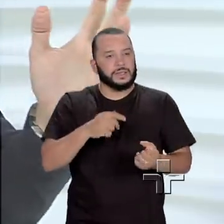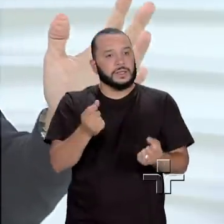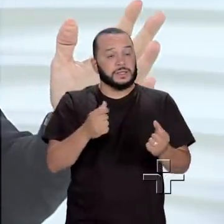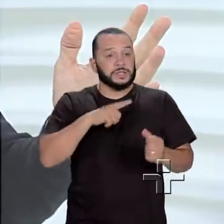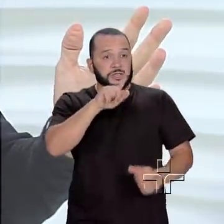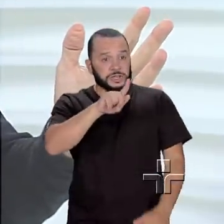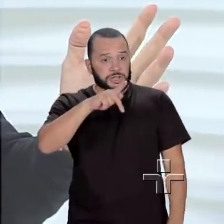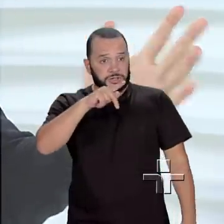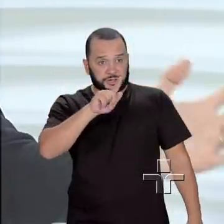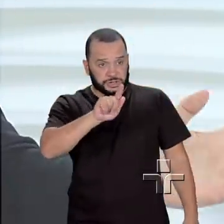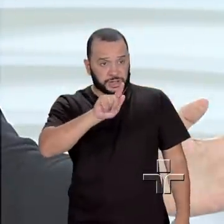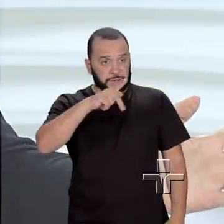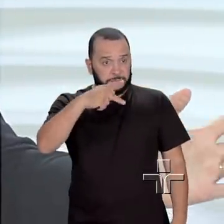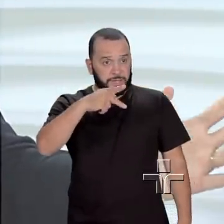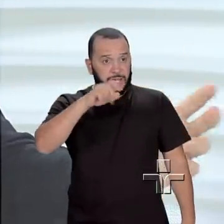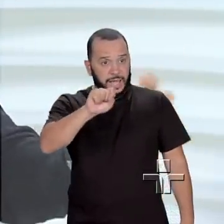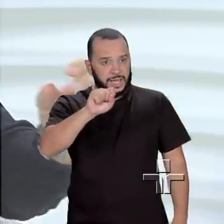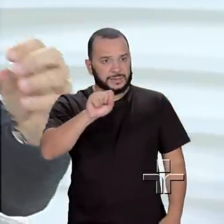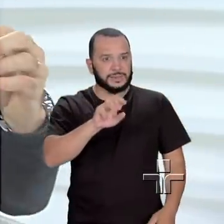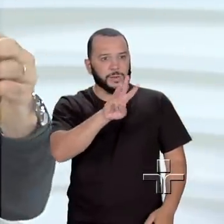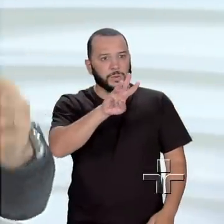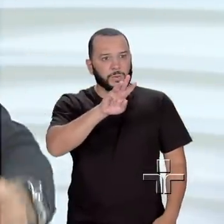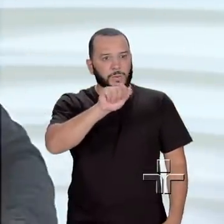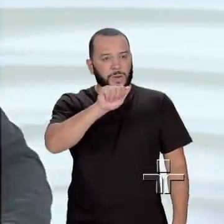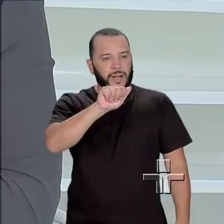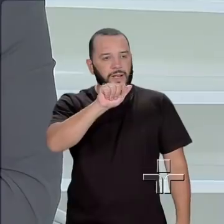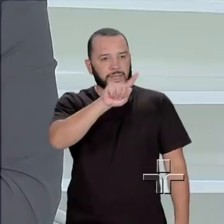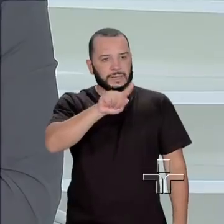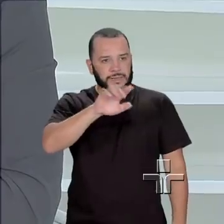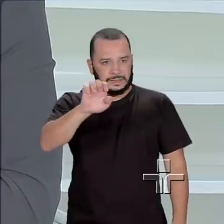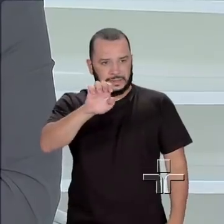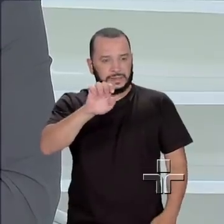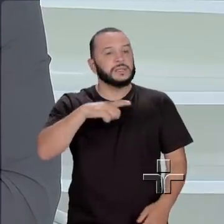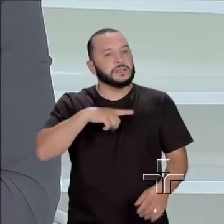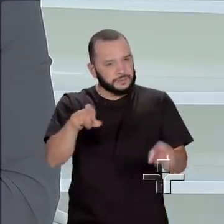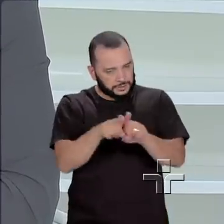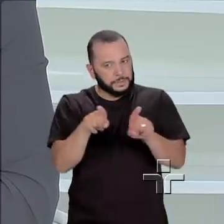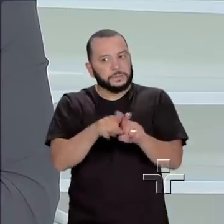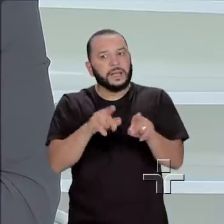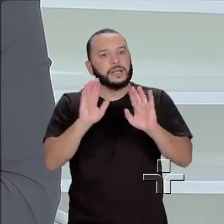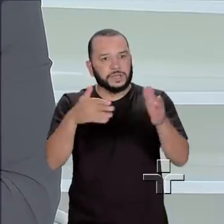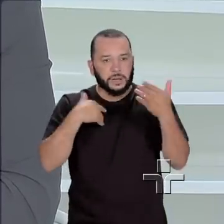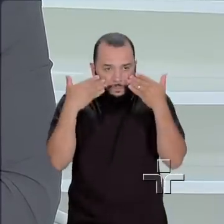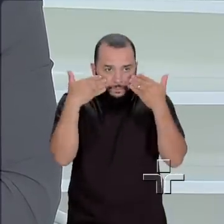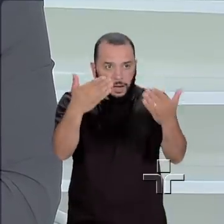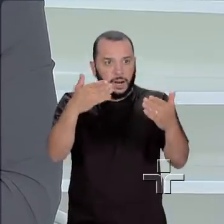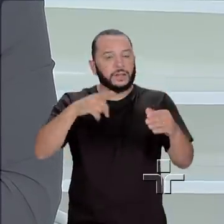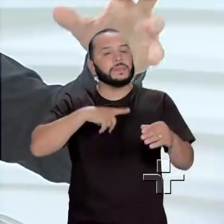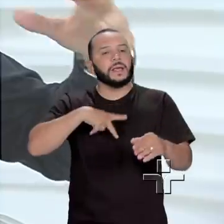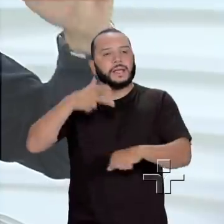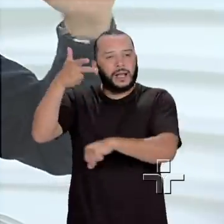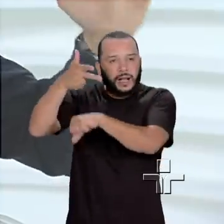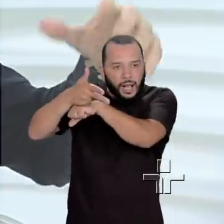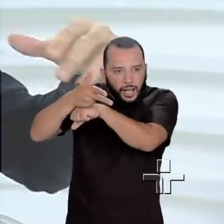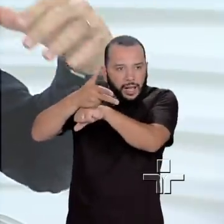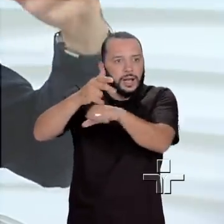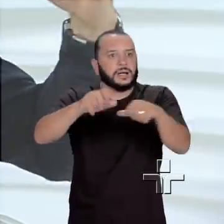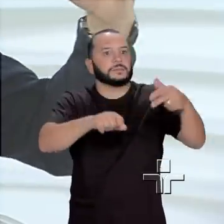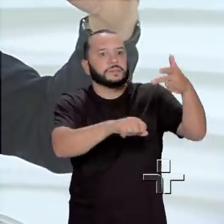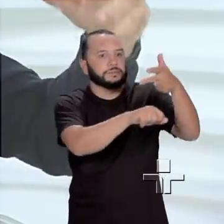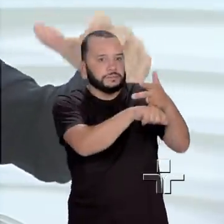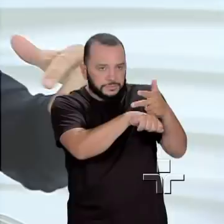internet todinha atrás de você, o tempo todo. Tem então, as câmeras que vão te acompanhando também. Tem as câmeras, tem absolutamente... Existe